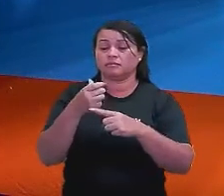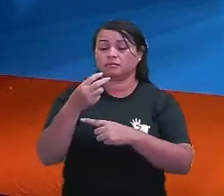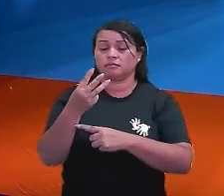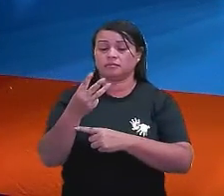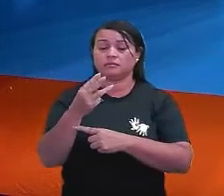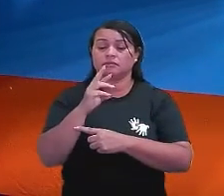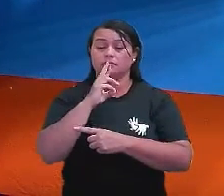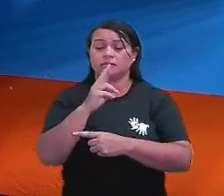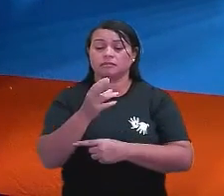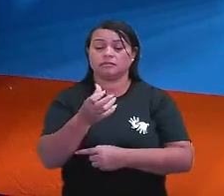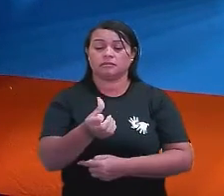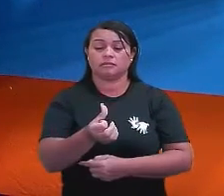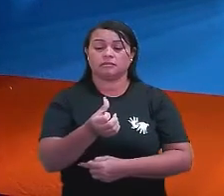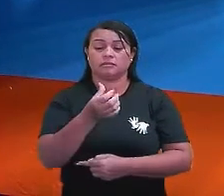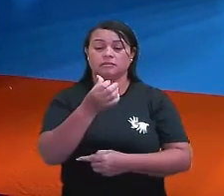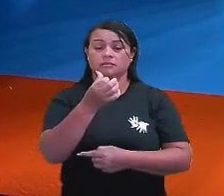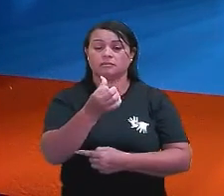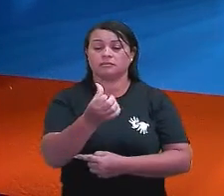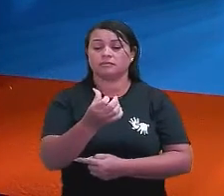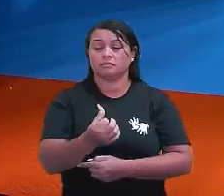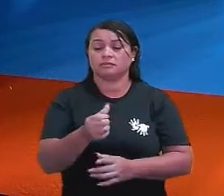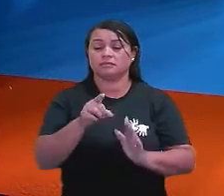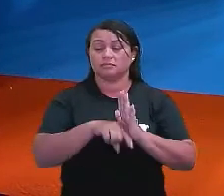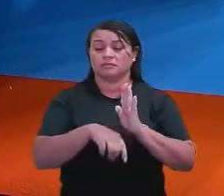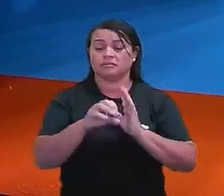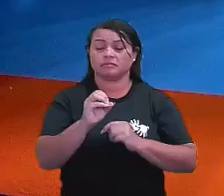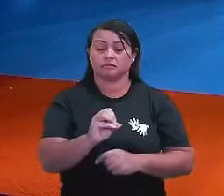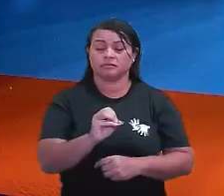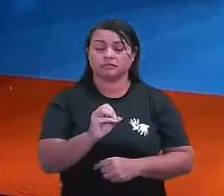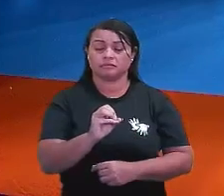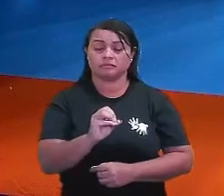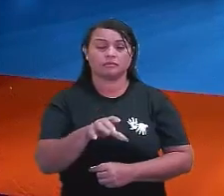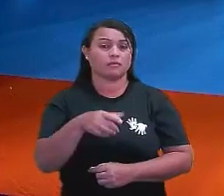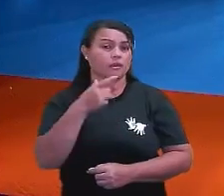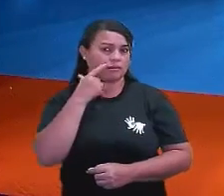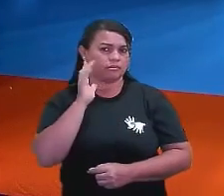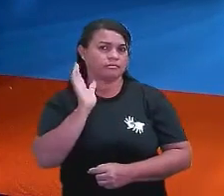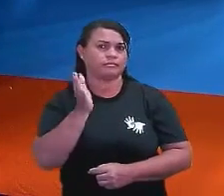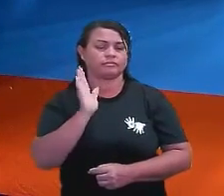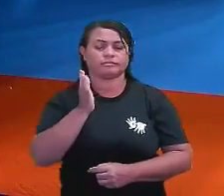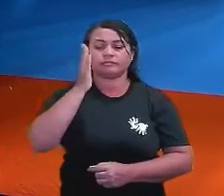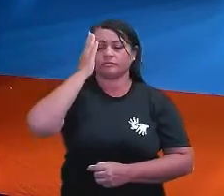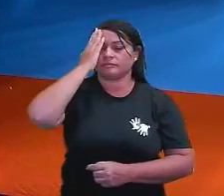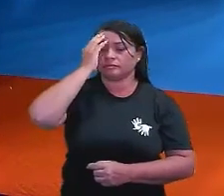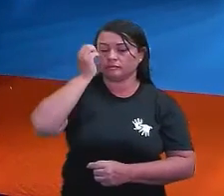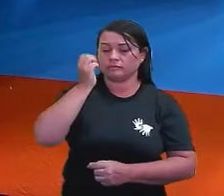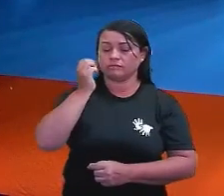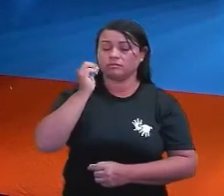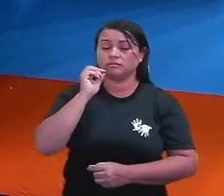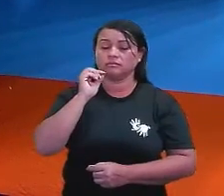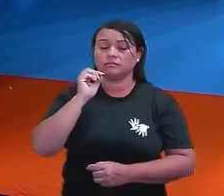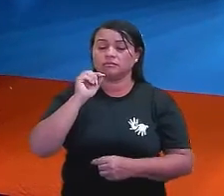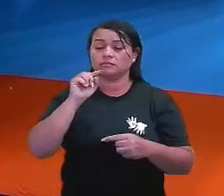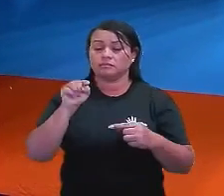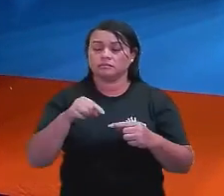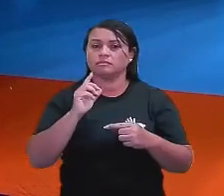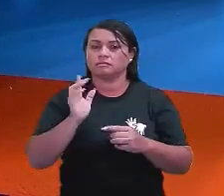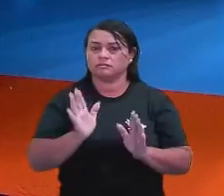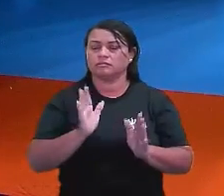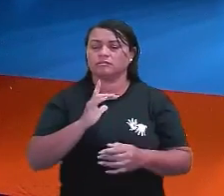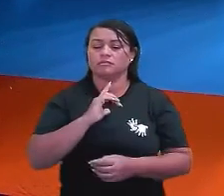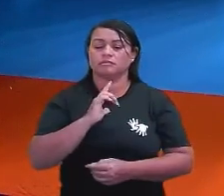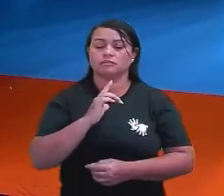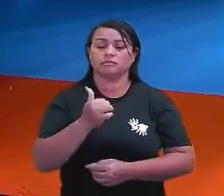6. 6 menos 6, 0. Então, eu já sei que aqui embaixo já dá